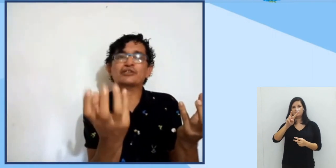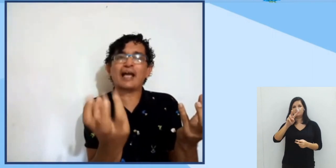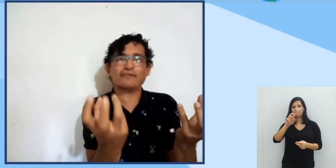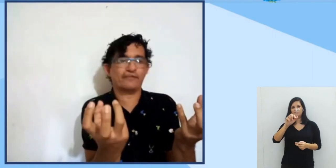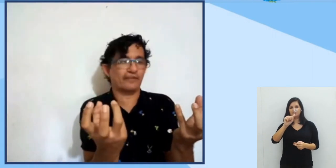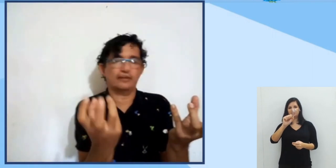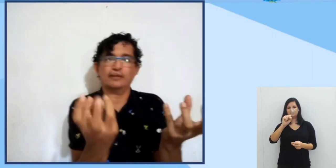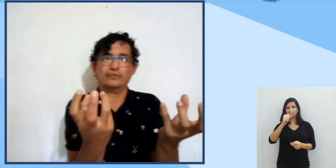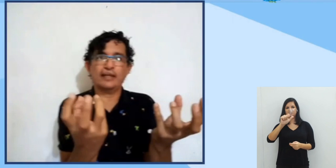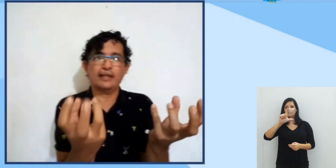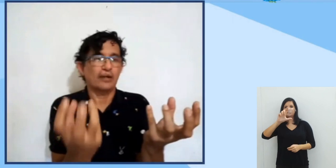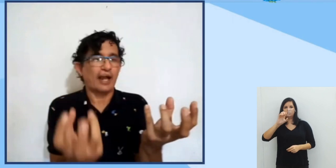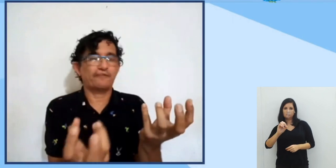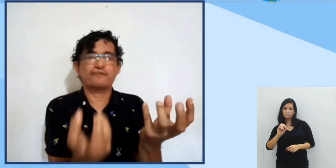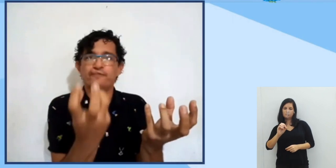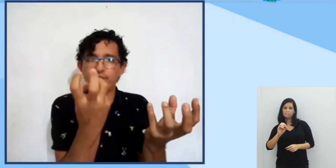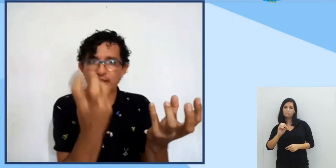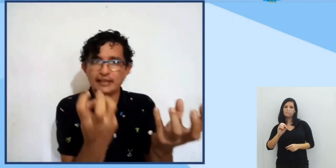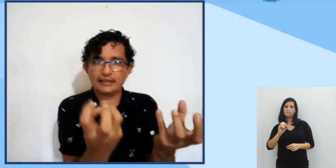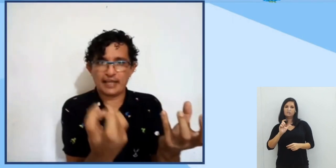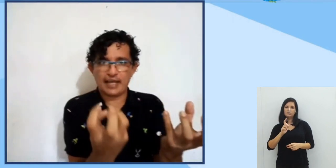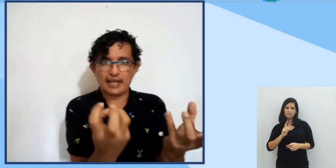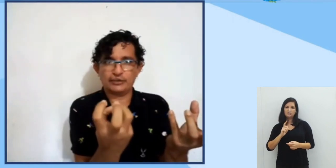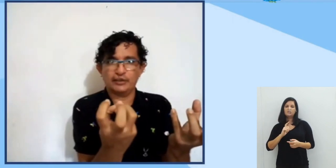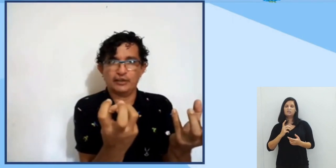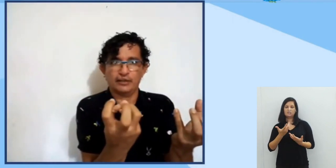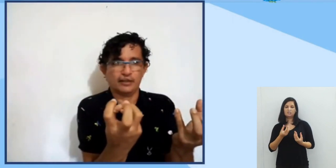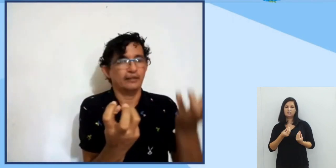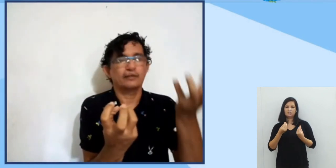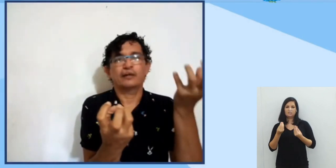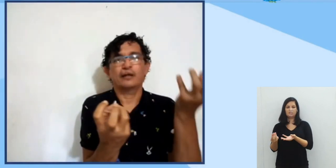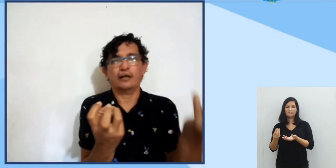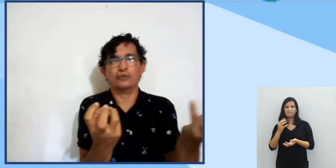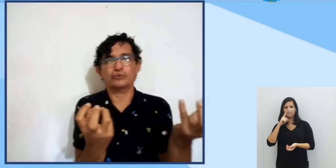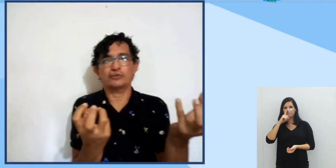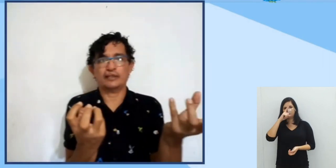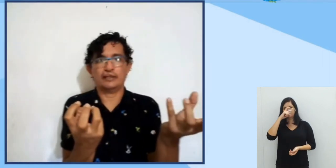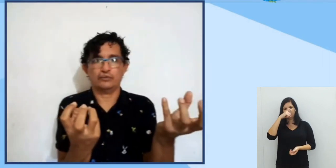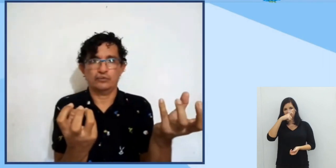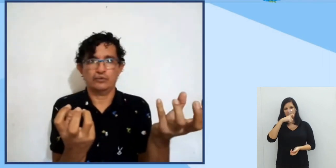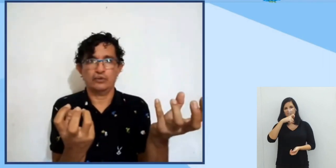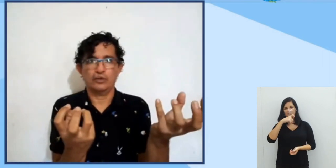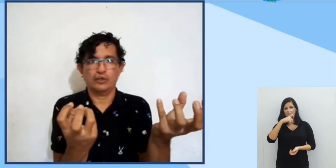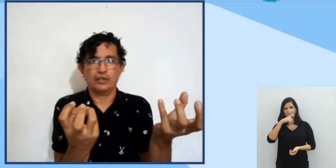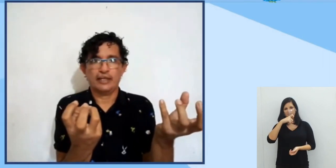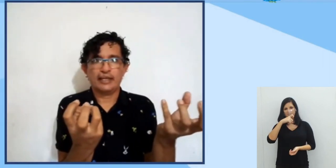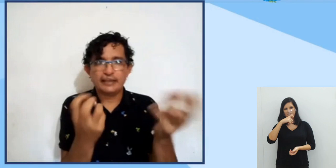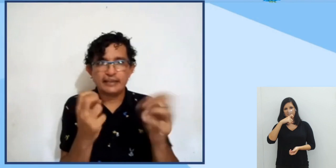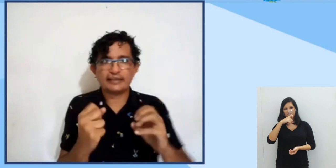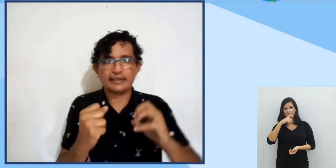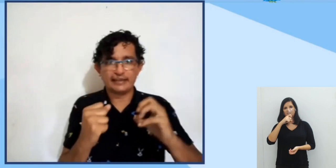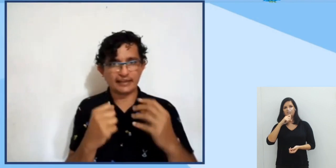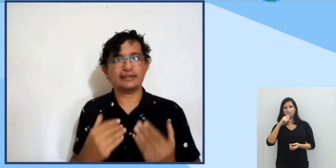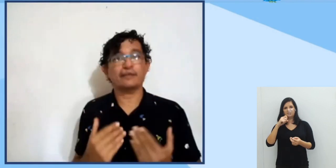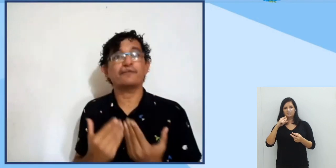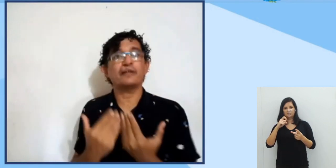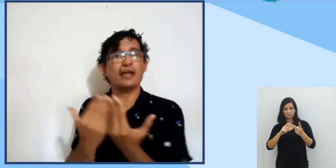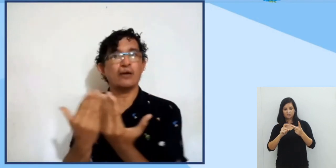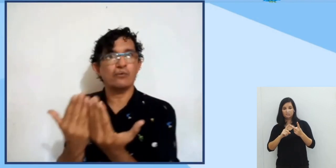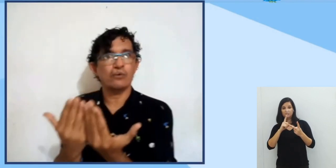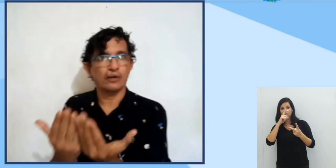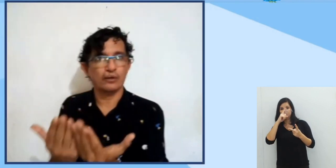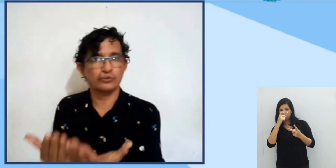ele prestava, né, a fidelidade ao suzerano. Ele teria que